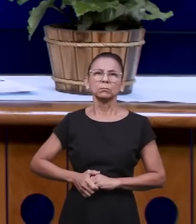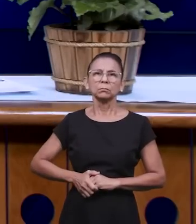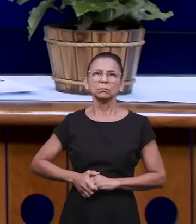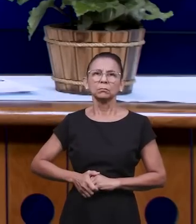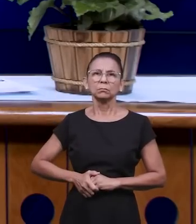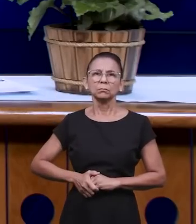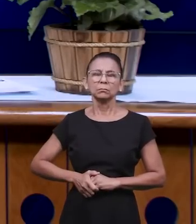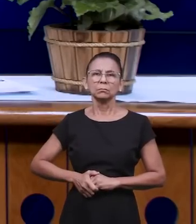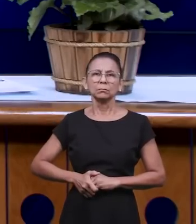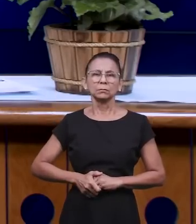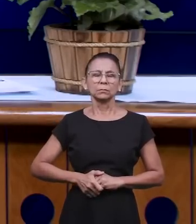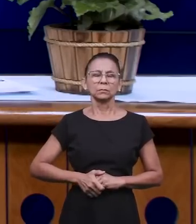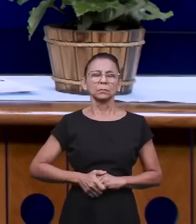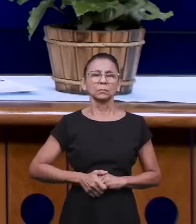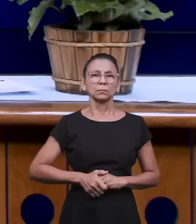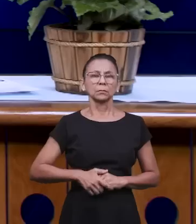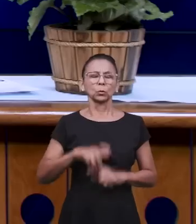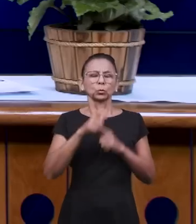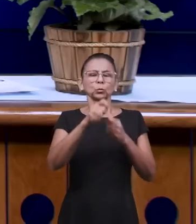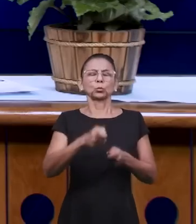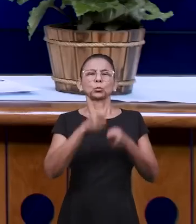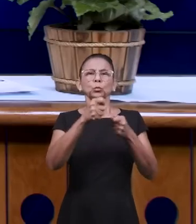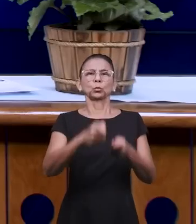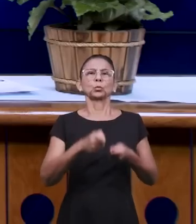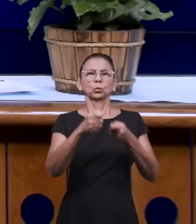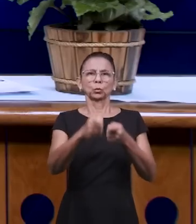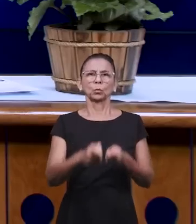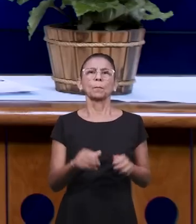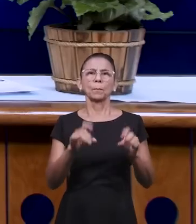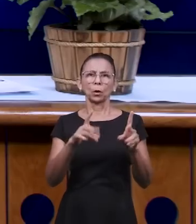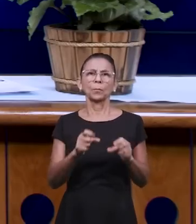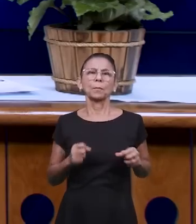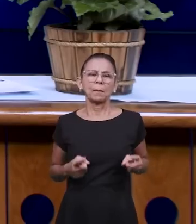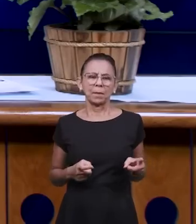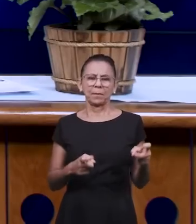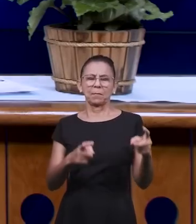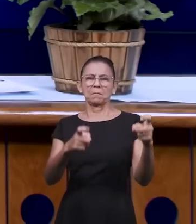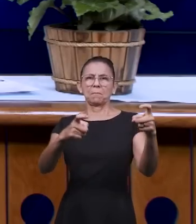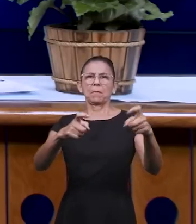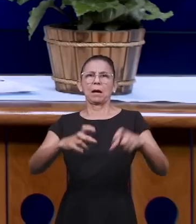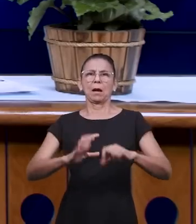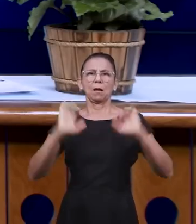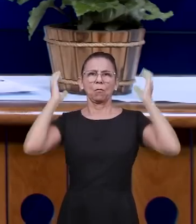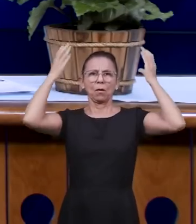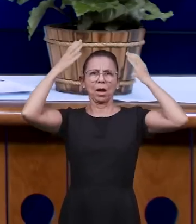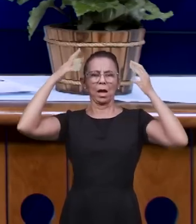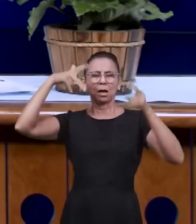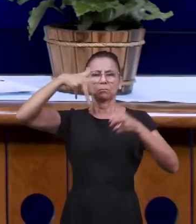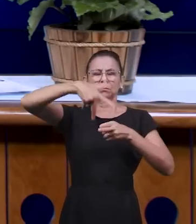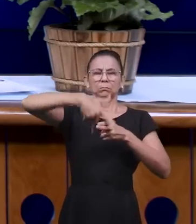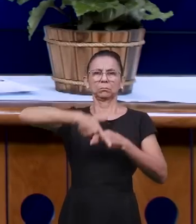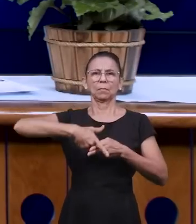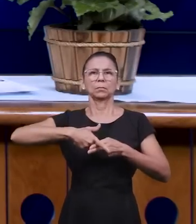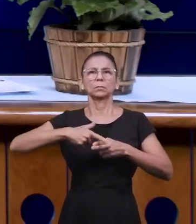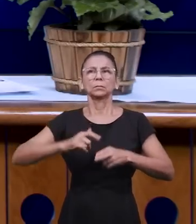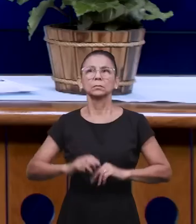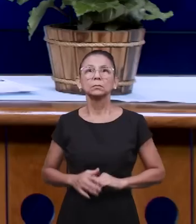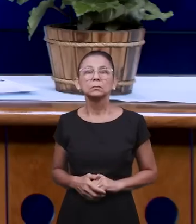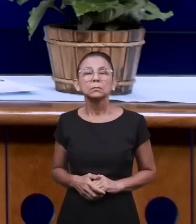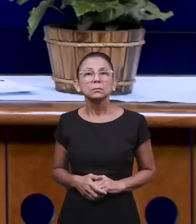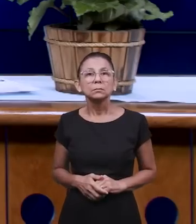no dia seguinte ele caminhou para a sua entrada triunfal em Jerusalém. Saindo